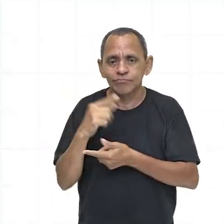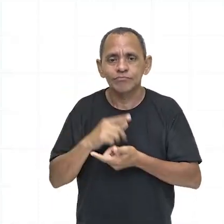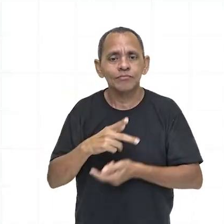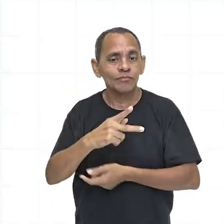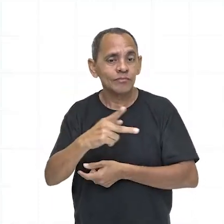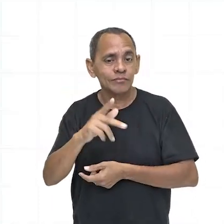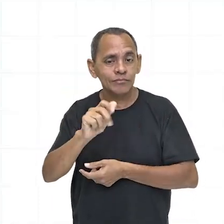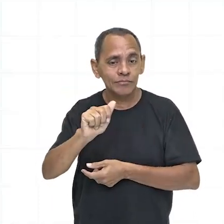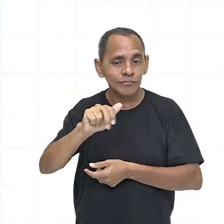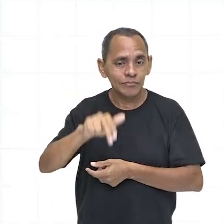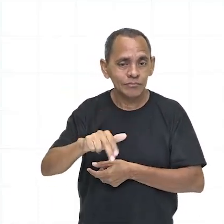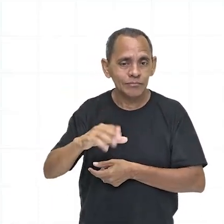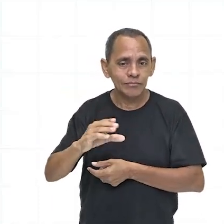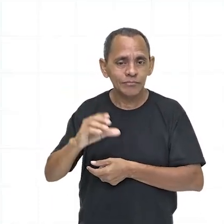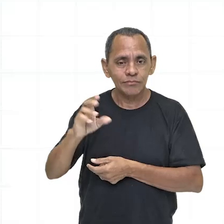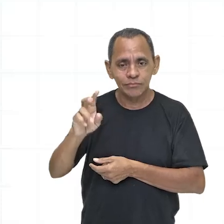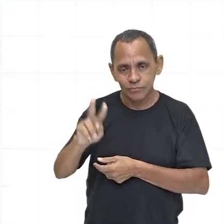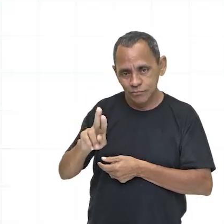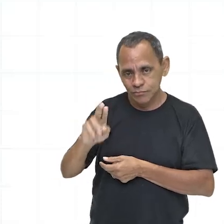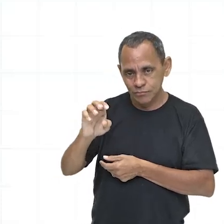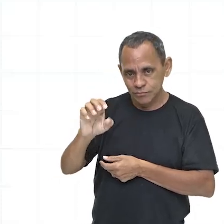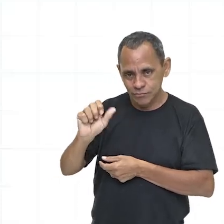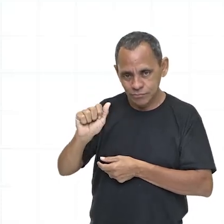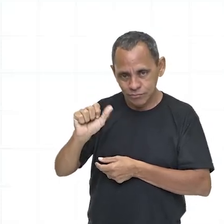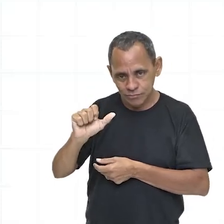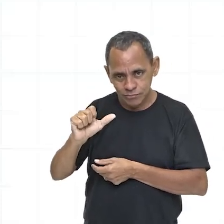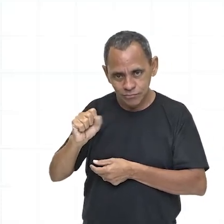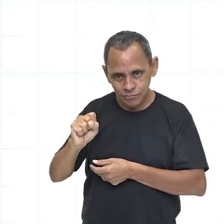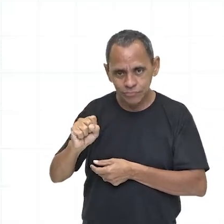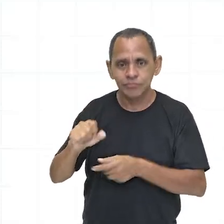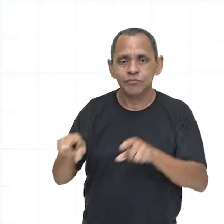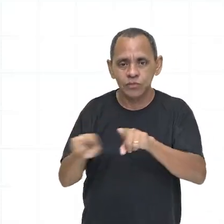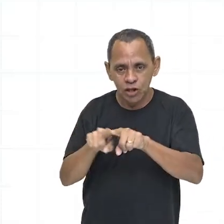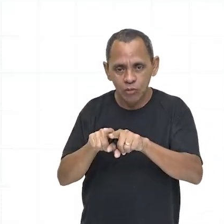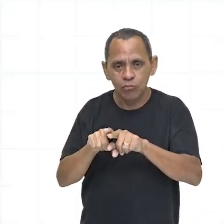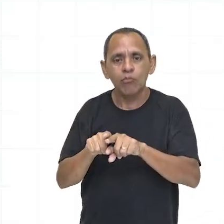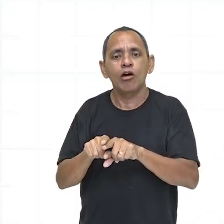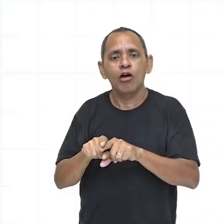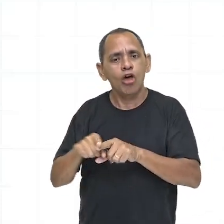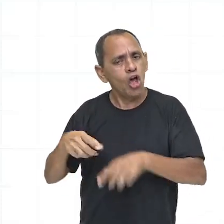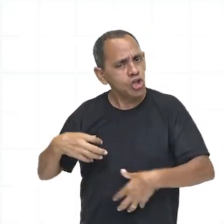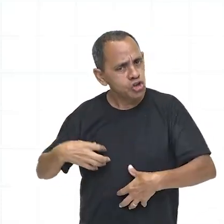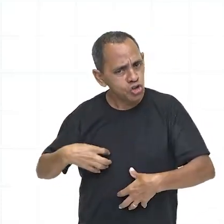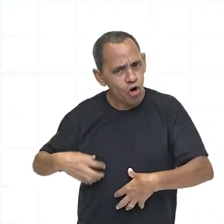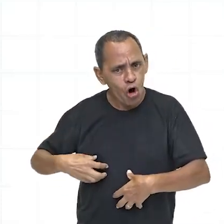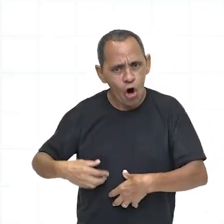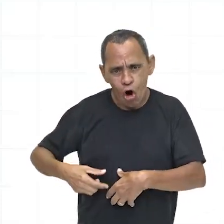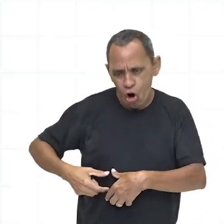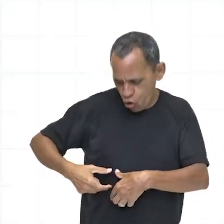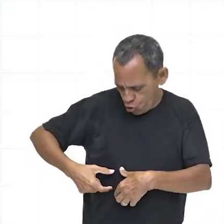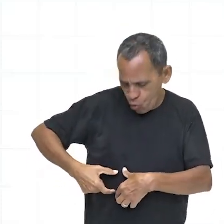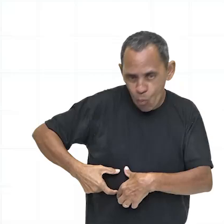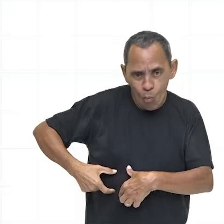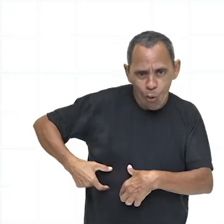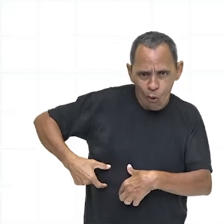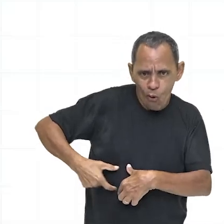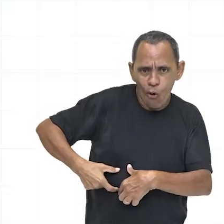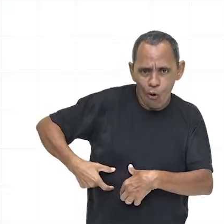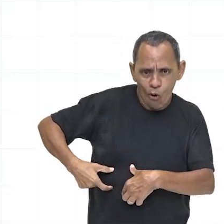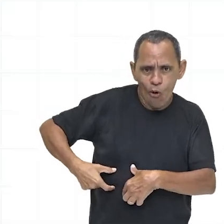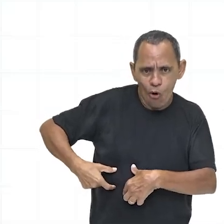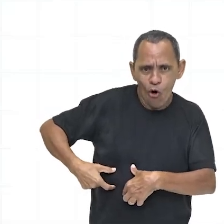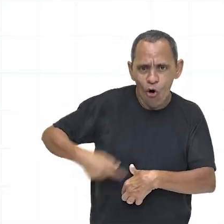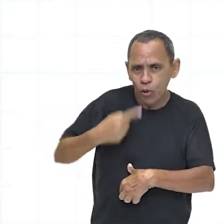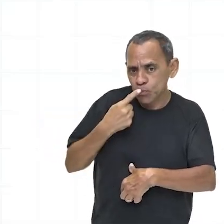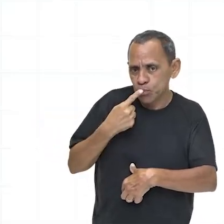Pâncreas. Esse órgãozinho aí, compridinho, que fica logo ali, alojado, próximo do